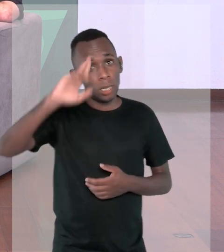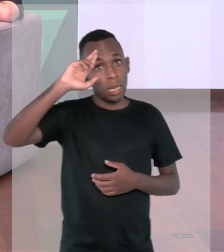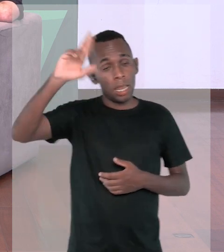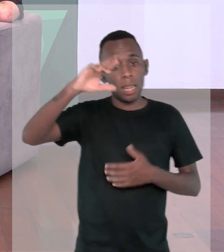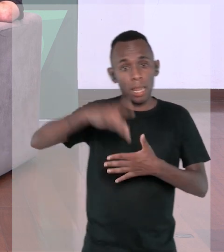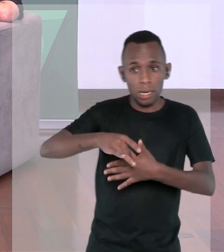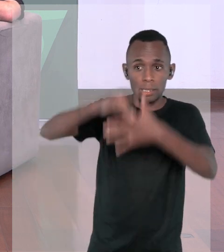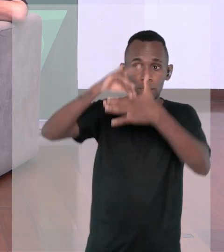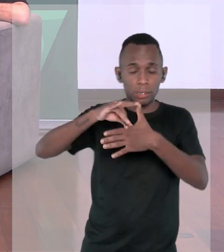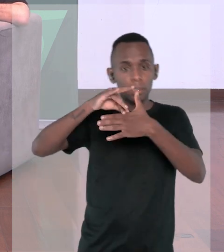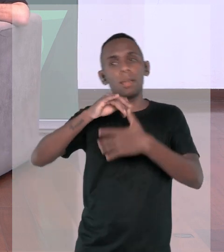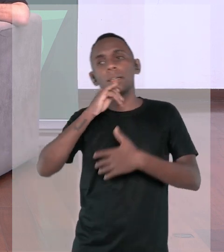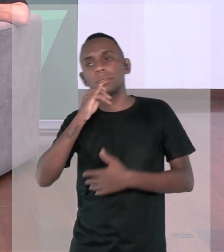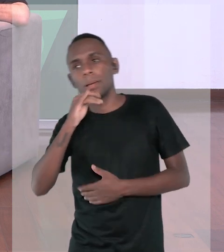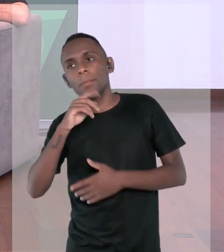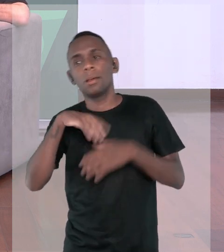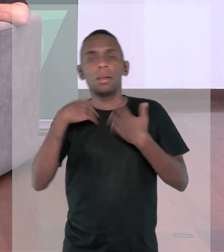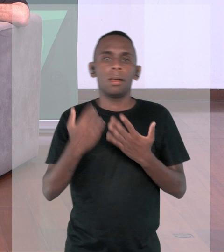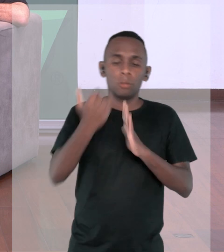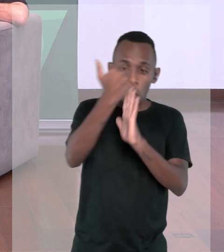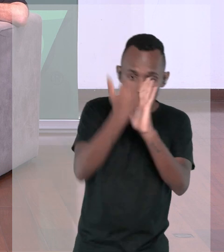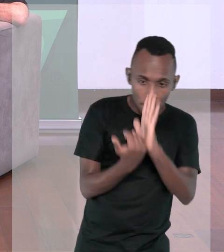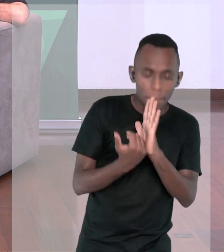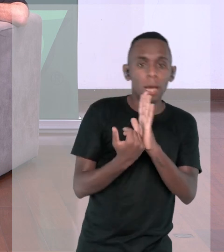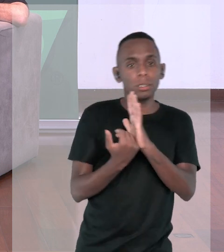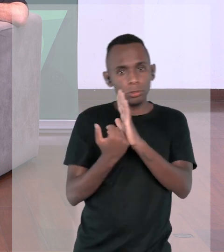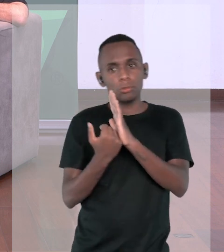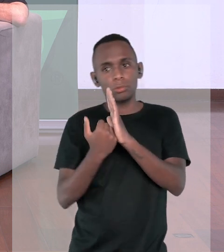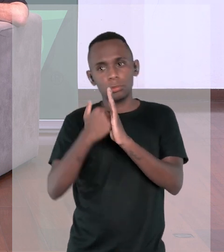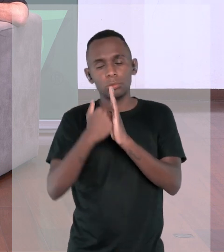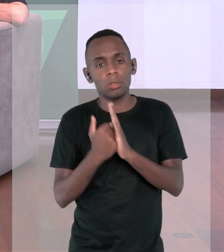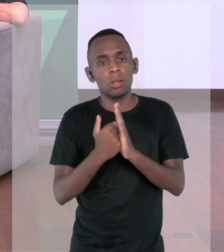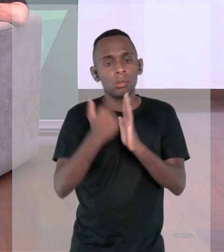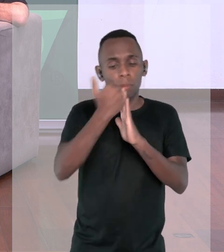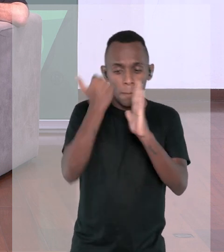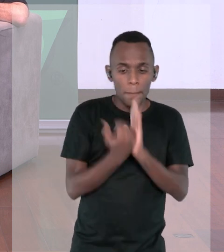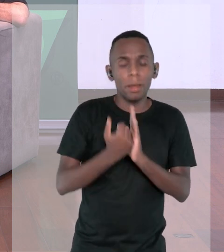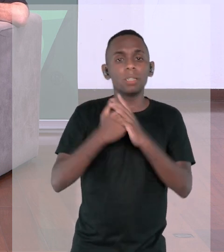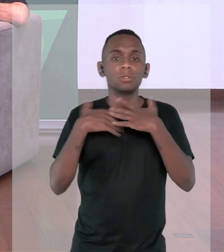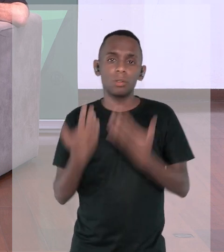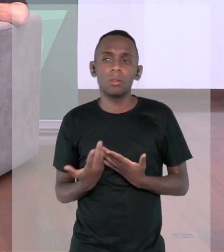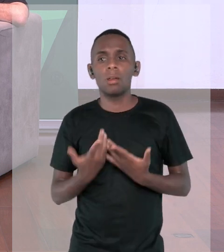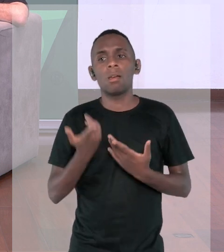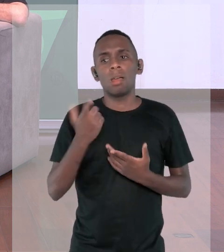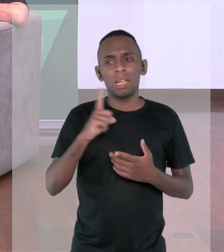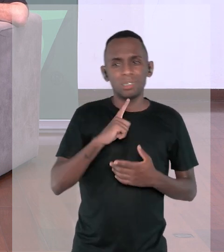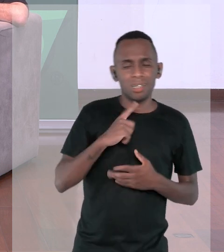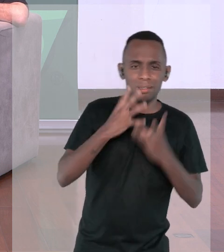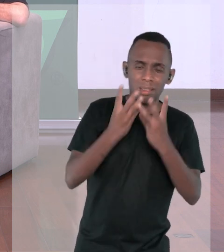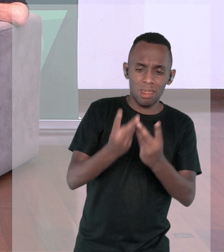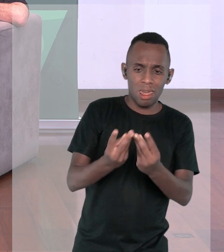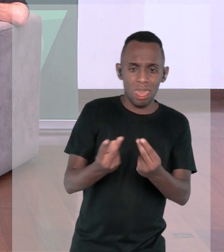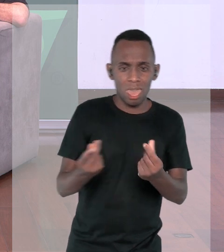lideranças intermediárias, como postos de comando formais e tradicionais, elas estão